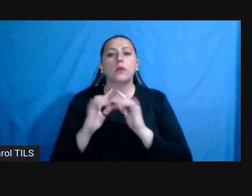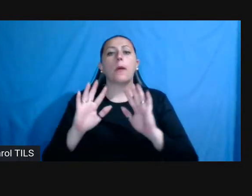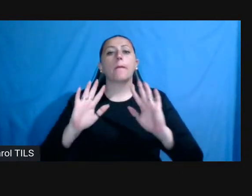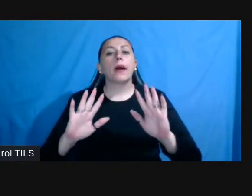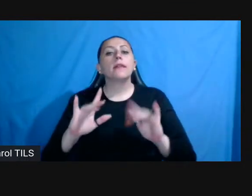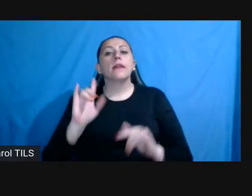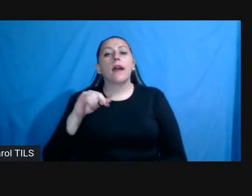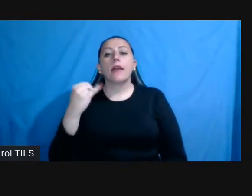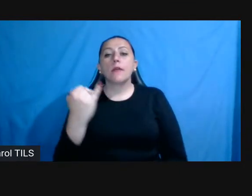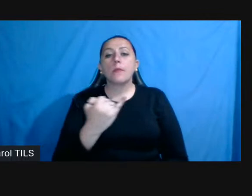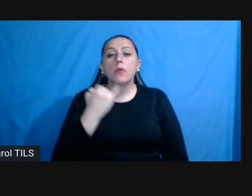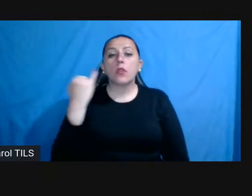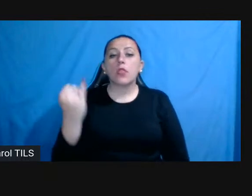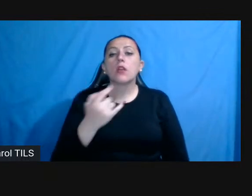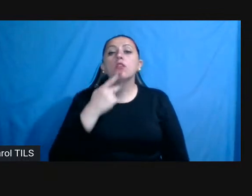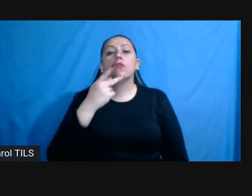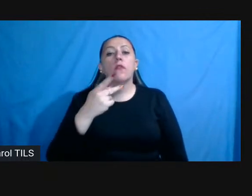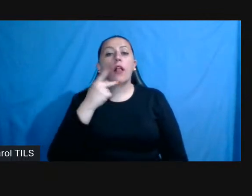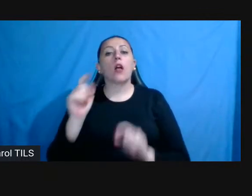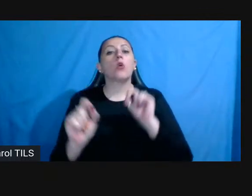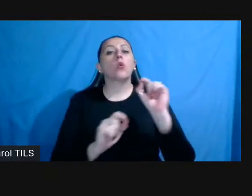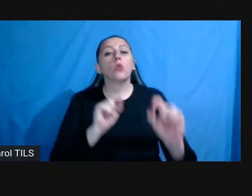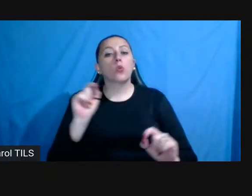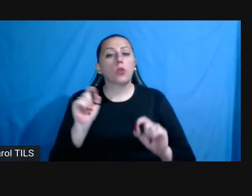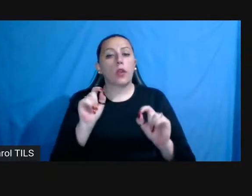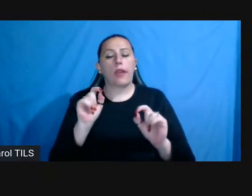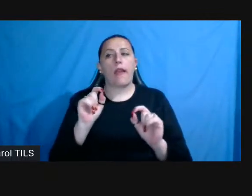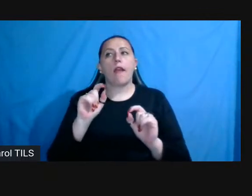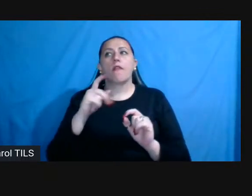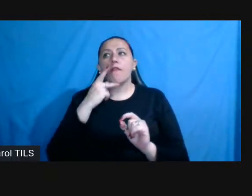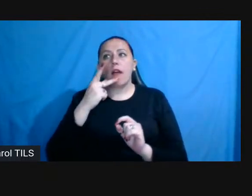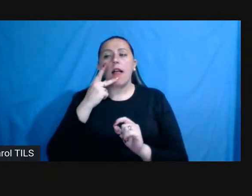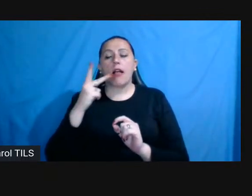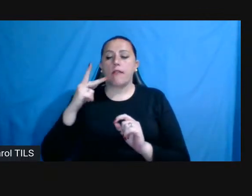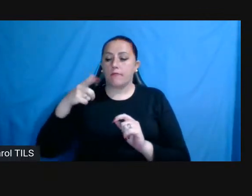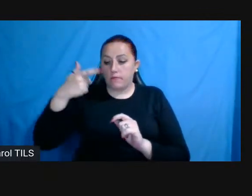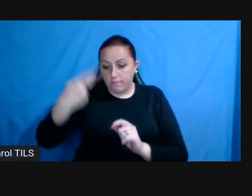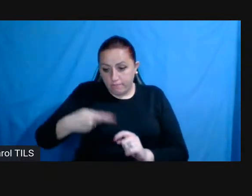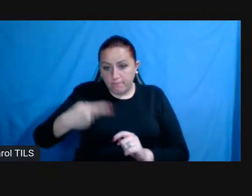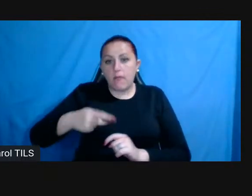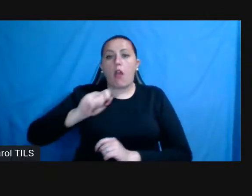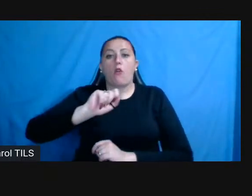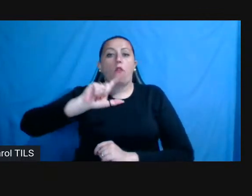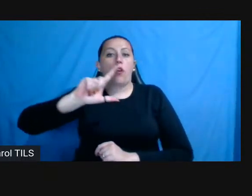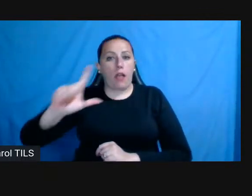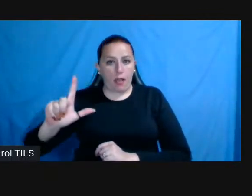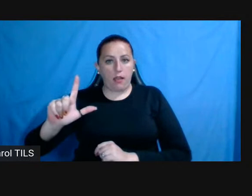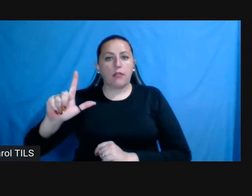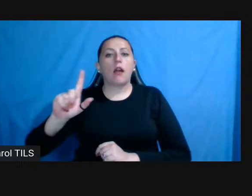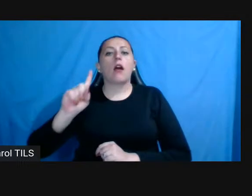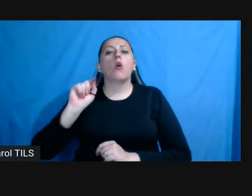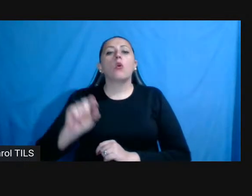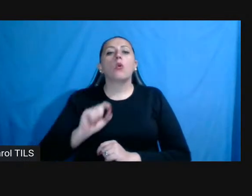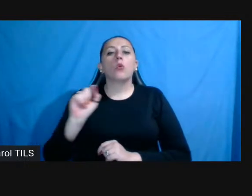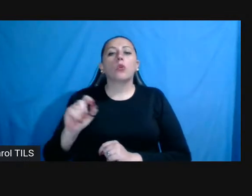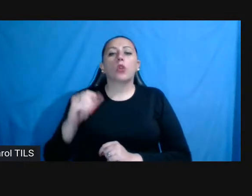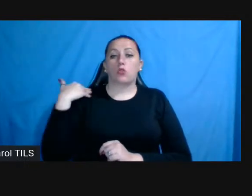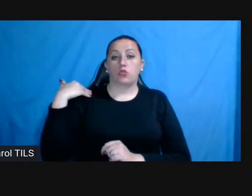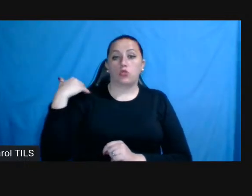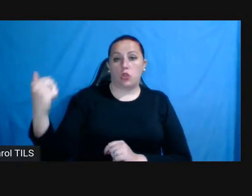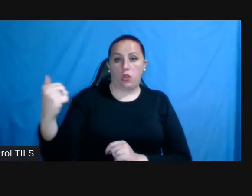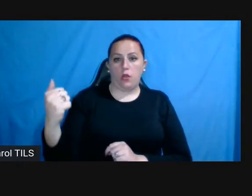reafirmar a nossa missão no espaço e no território de Alvorada. E para isso, eu chamo